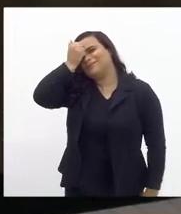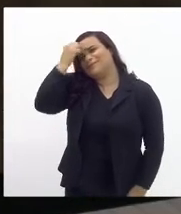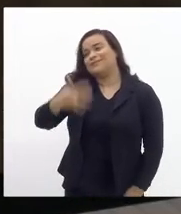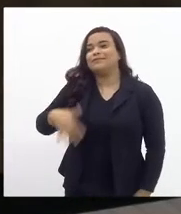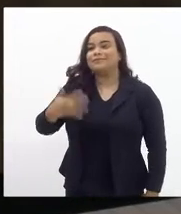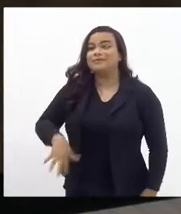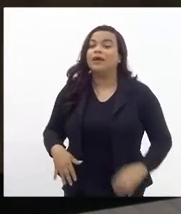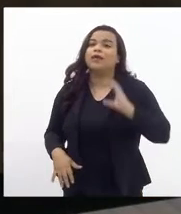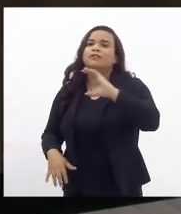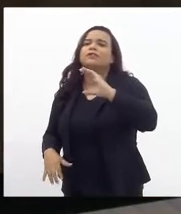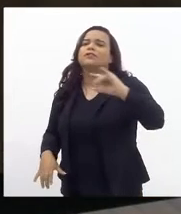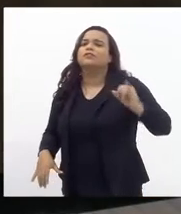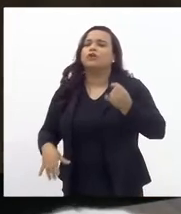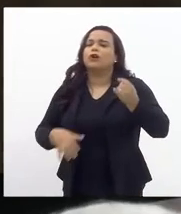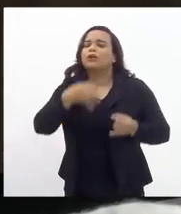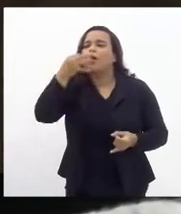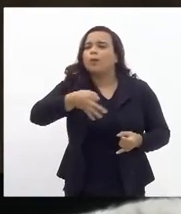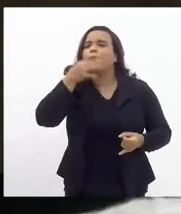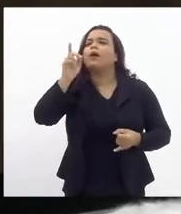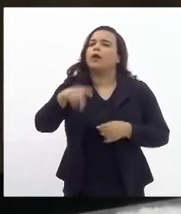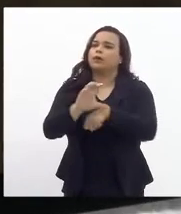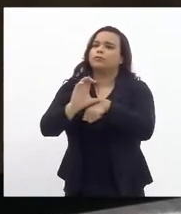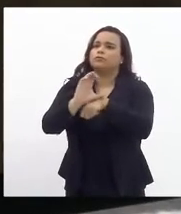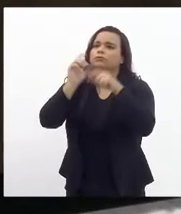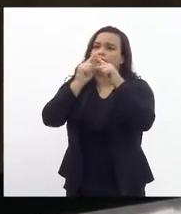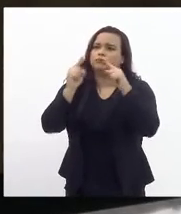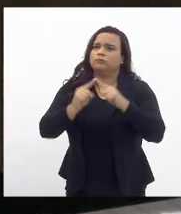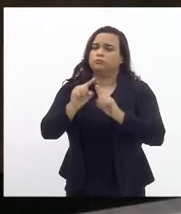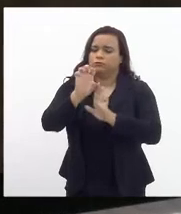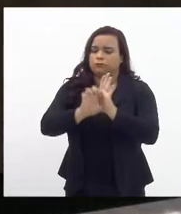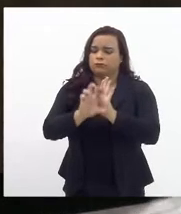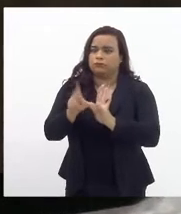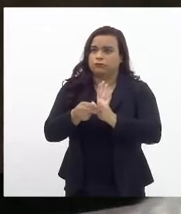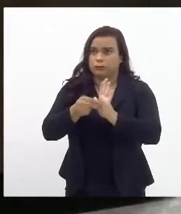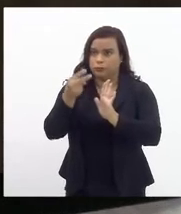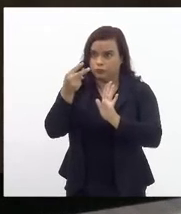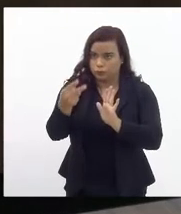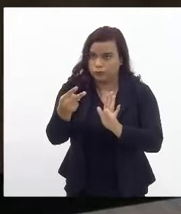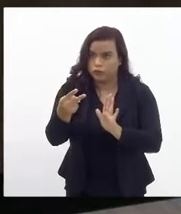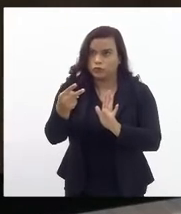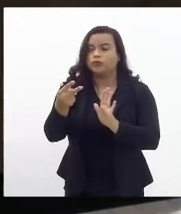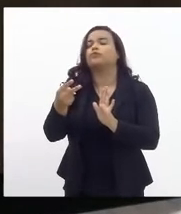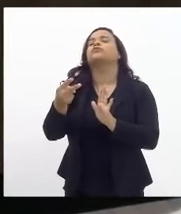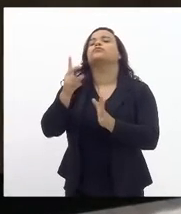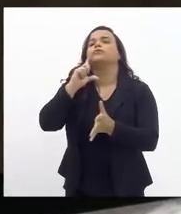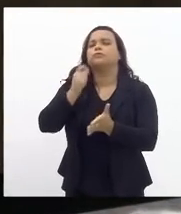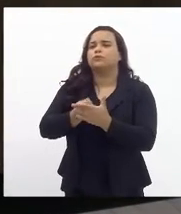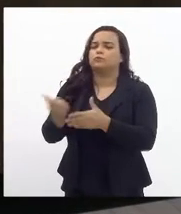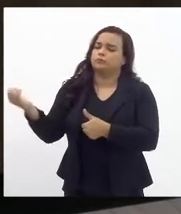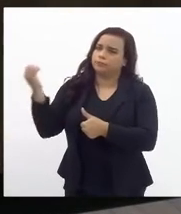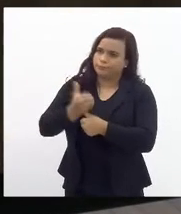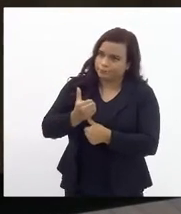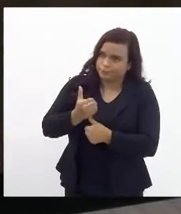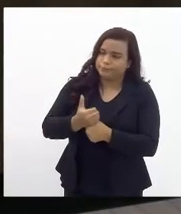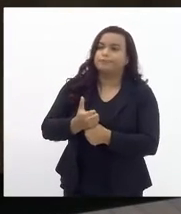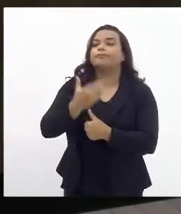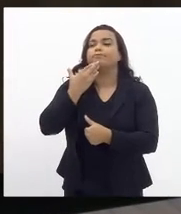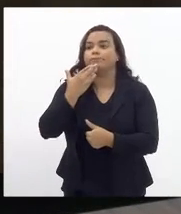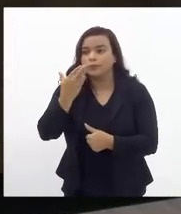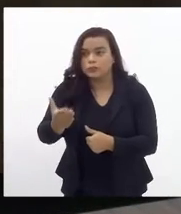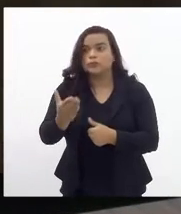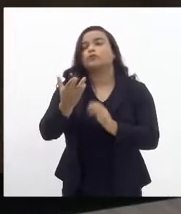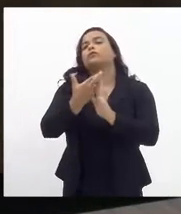Parecer da CCJ é pela constitucionalidade com 2 emendas, concluindo por substituindo, pedindo a